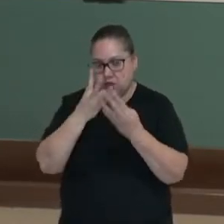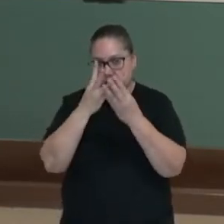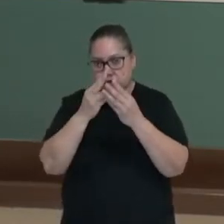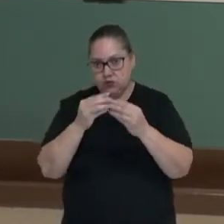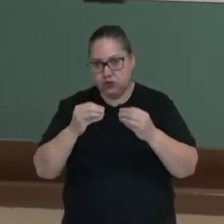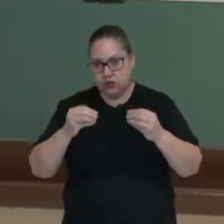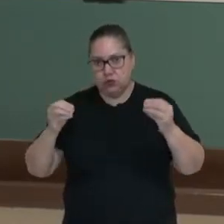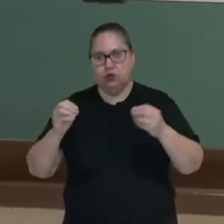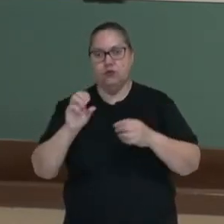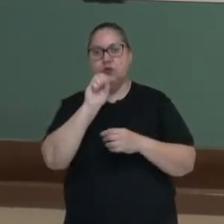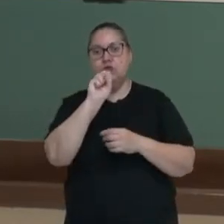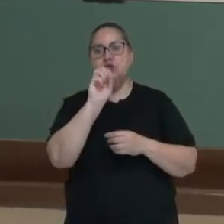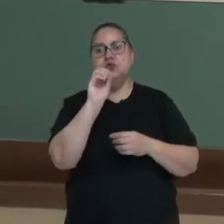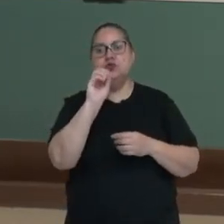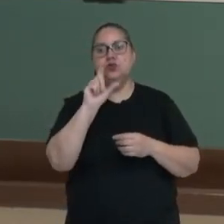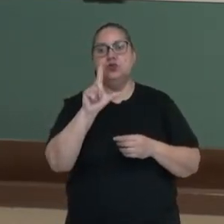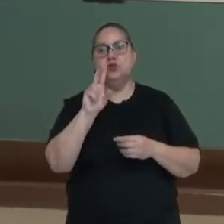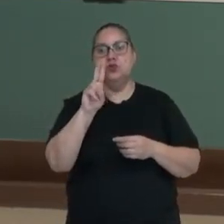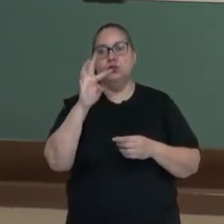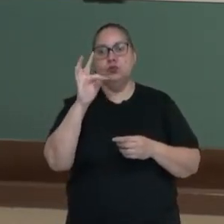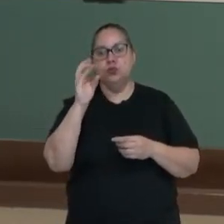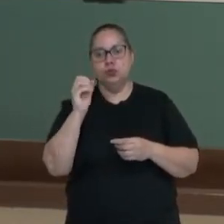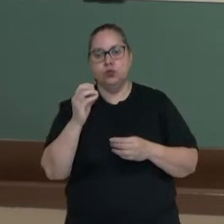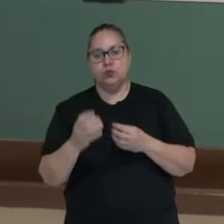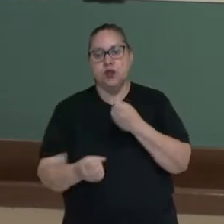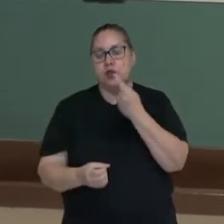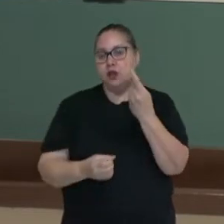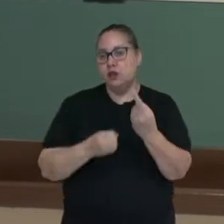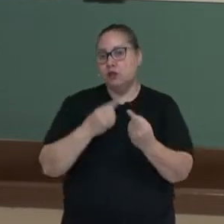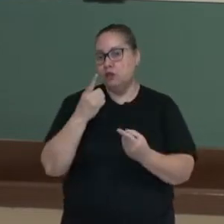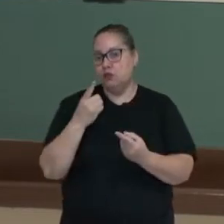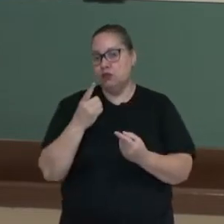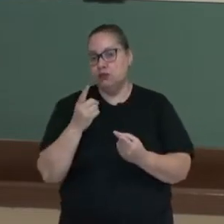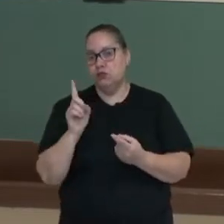soluto. Porém, existem algumas substâncias que são